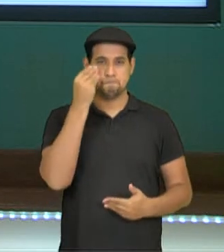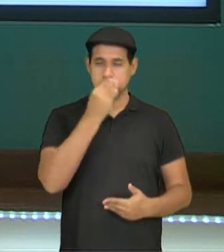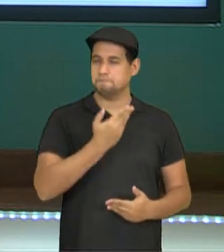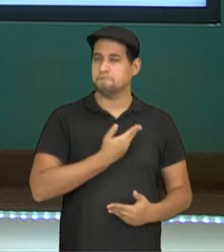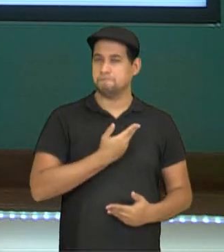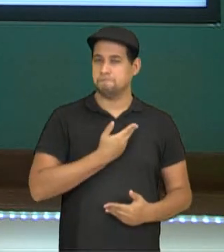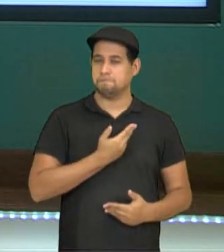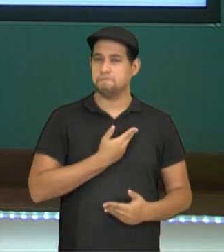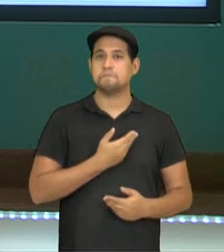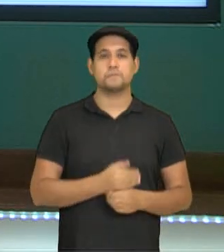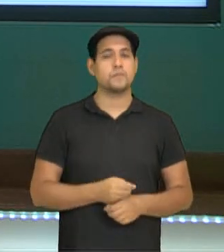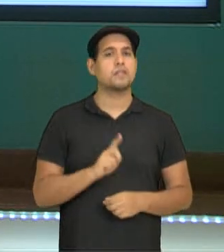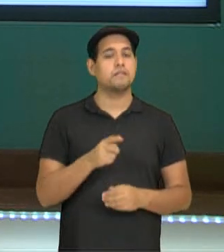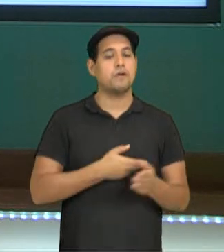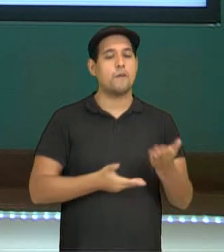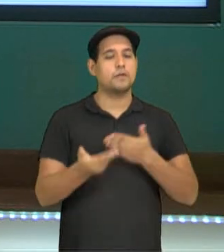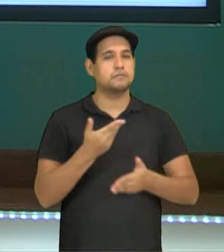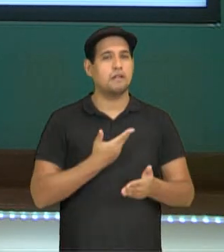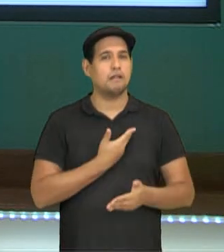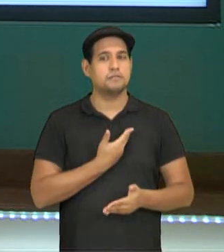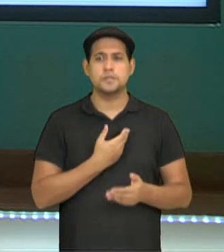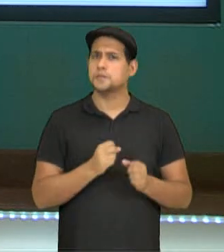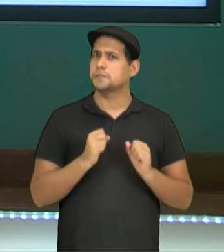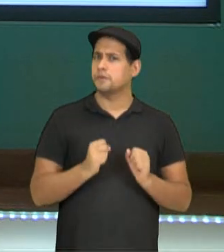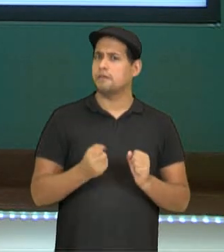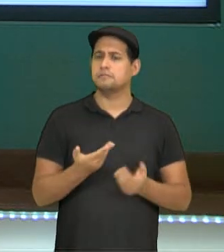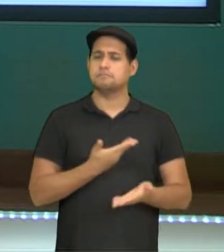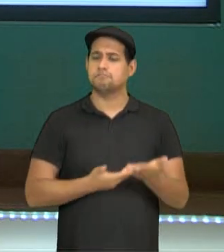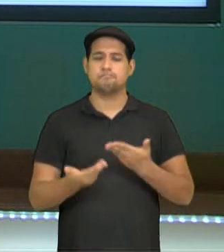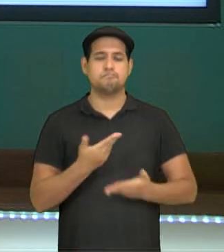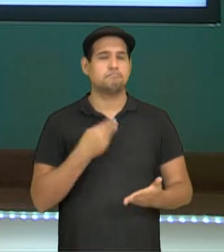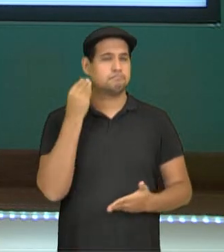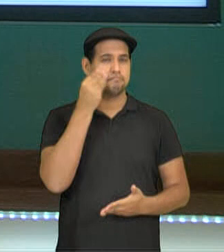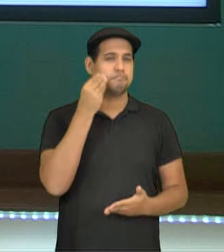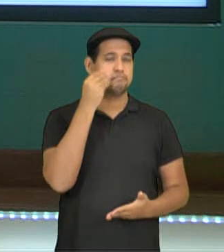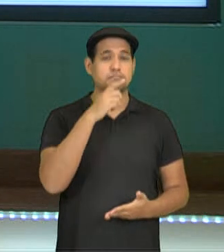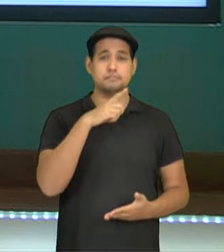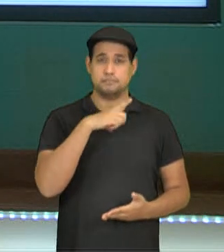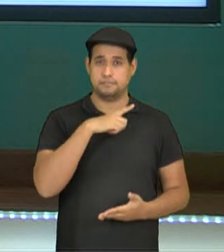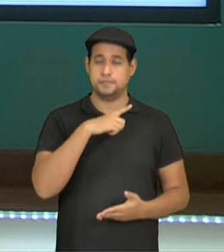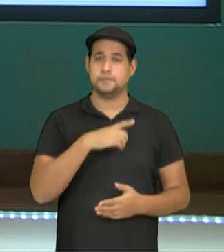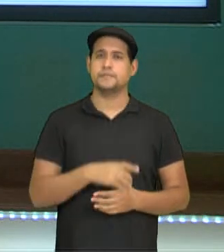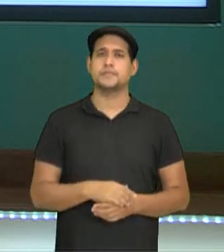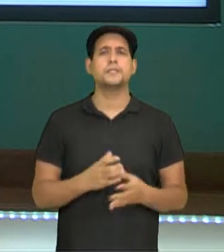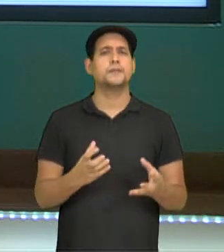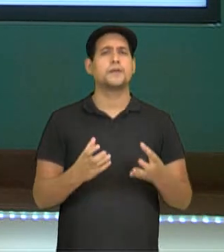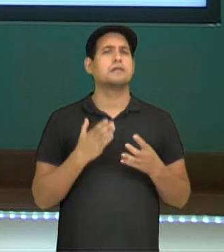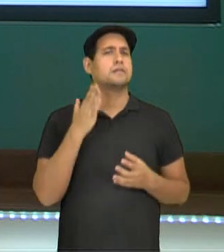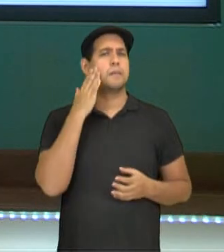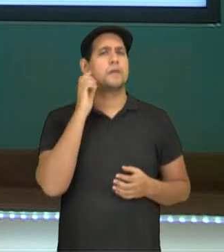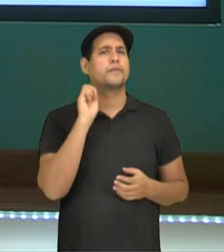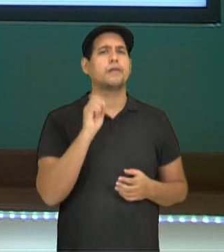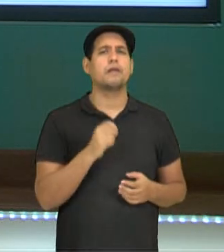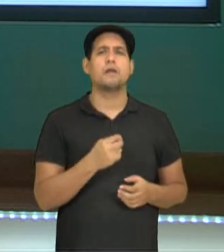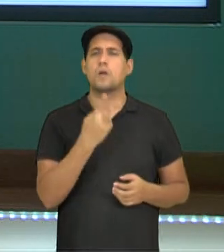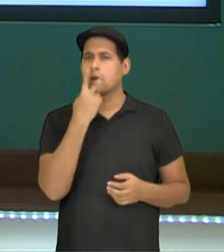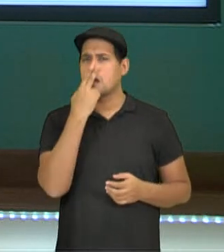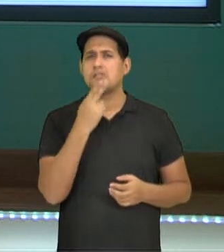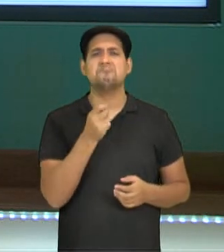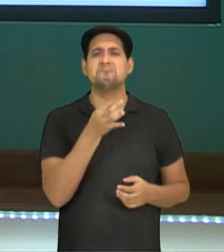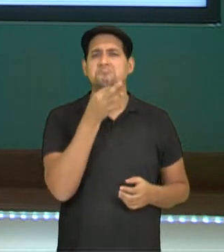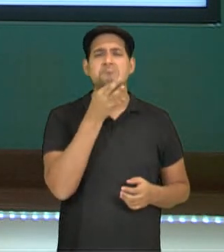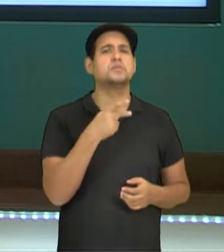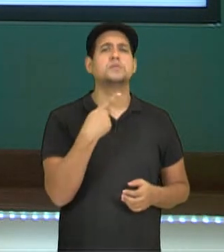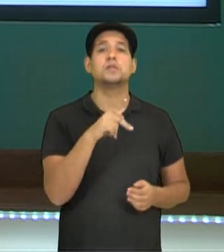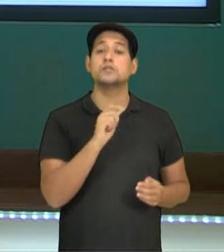seus colegas. Então você vai compartilhar, se puder, com os seus colegas também a sua experiência. E eu quero saber o que que vocês acham também com